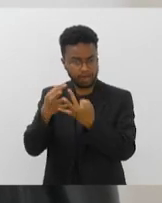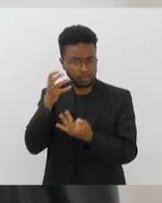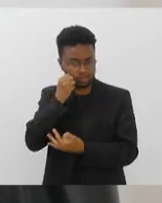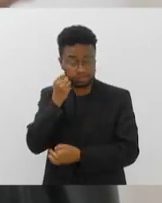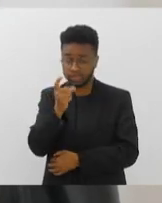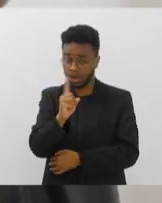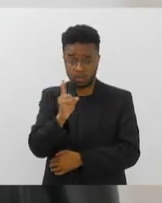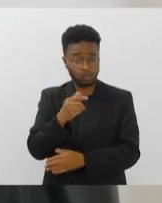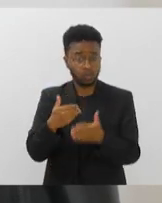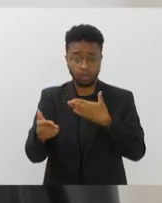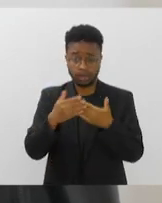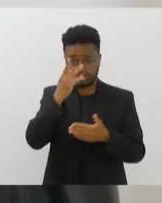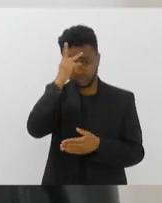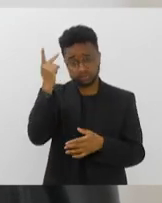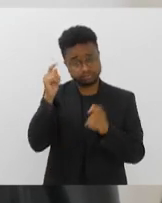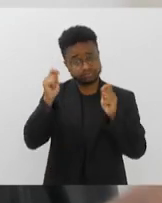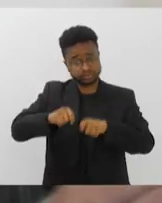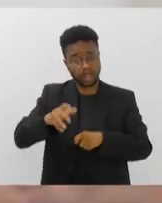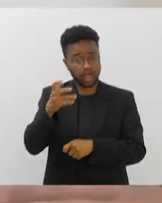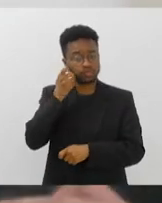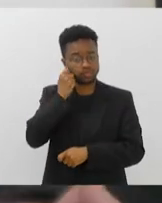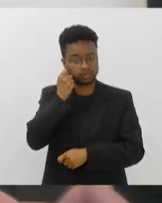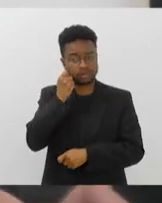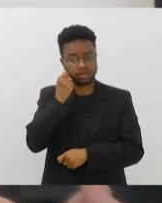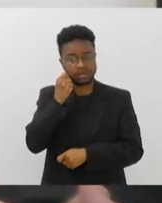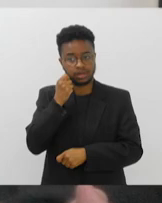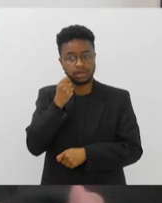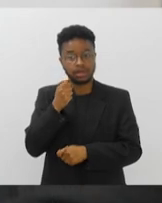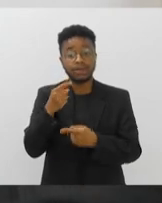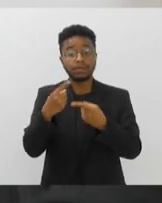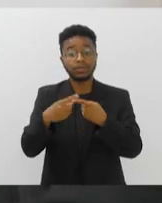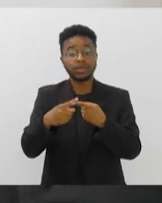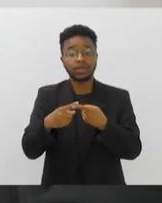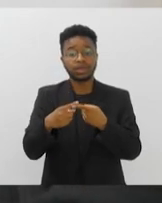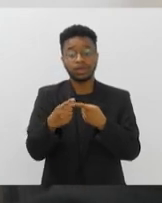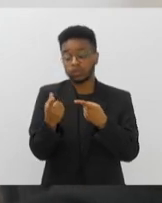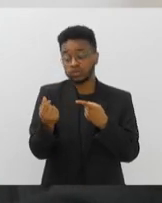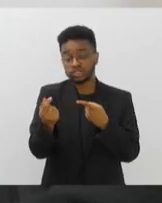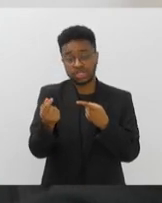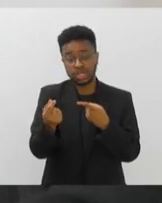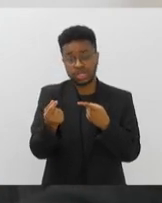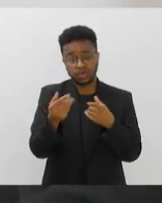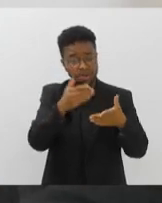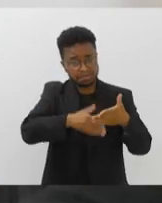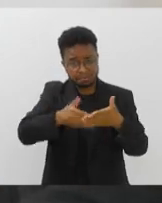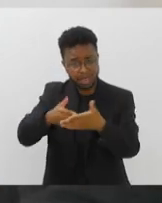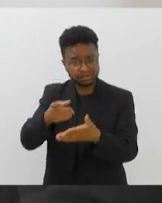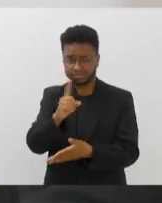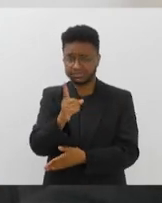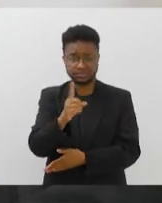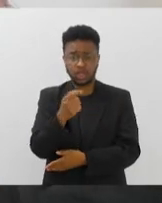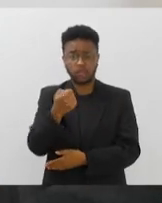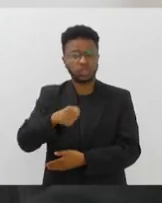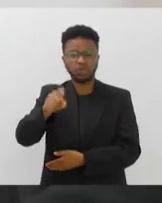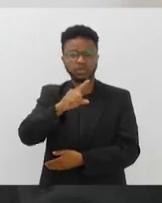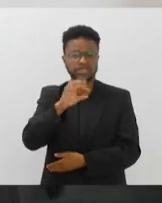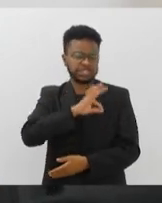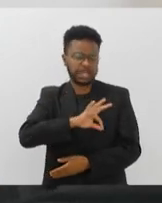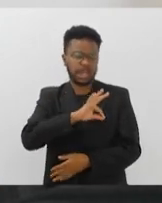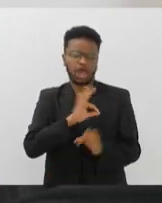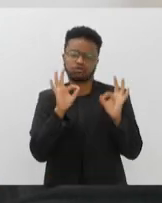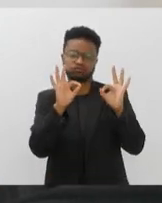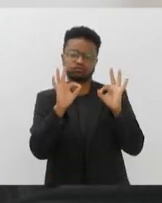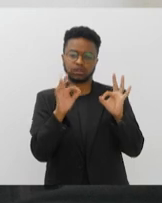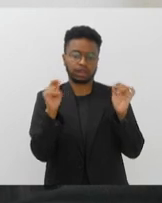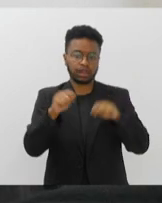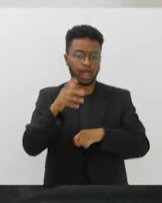qualquer família pode adotar o dinheiro todo mundo fala isso o dinheiro não é impeditivo você não tem que ser um salário X